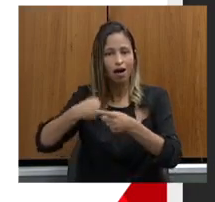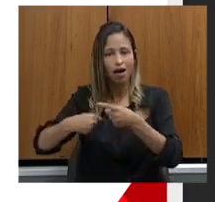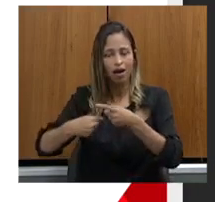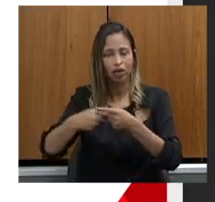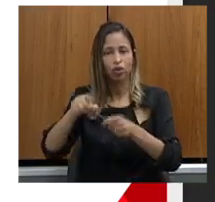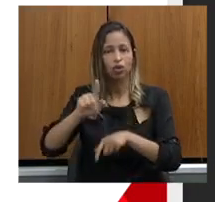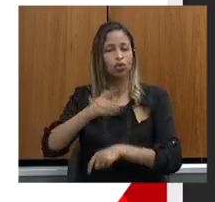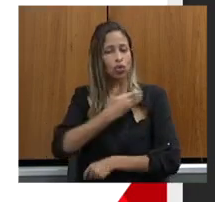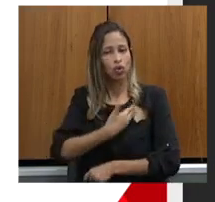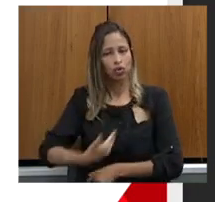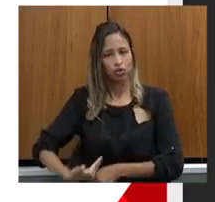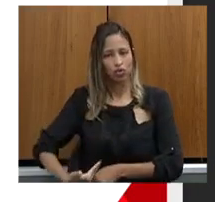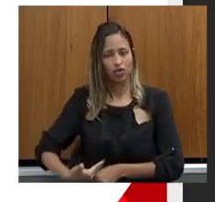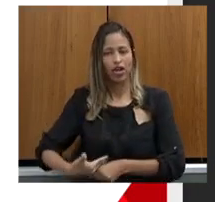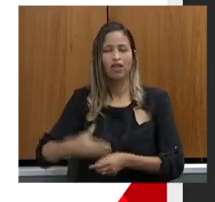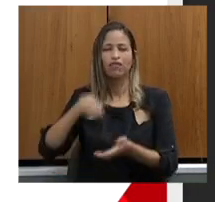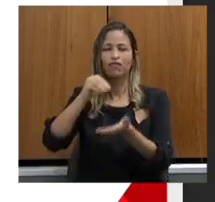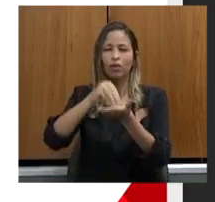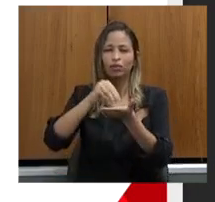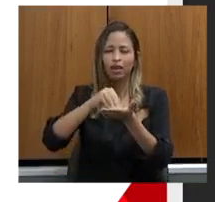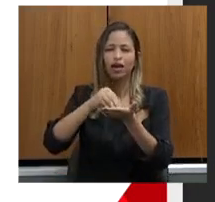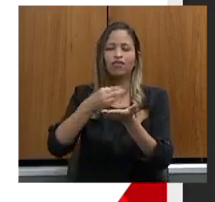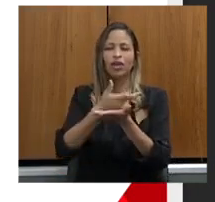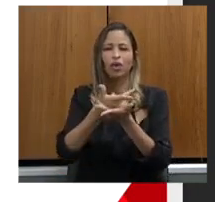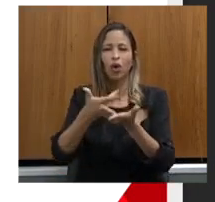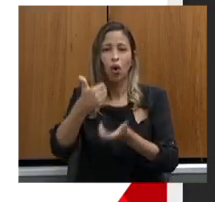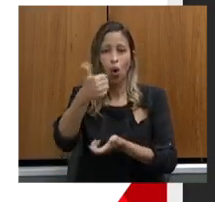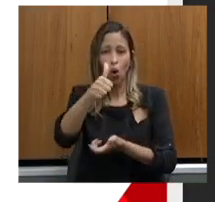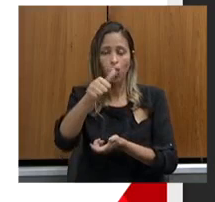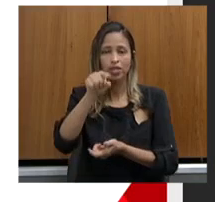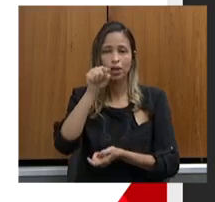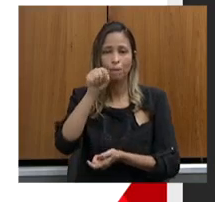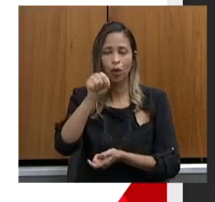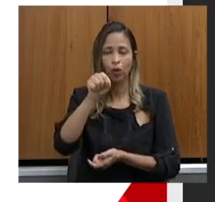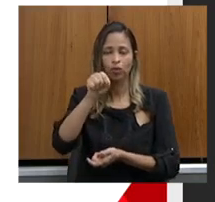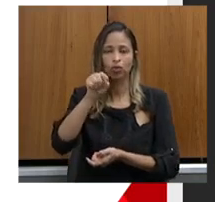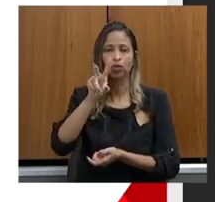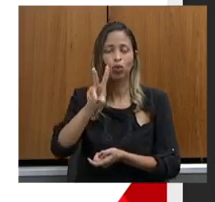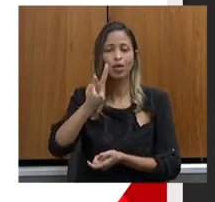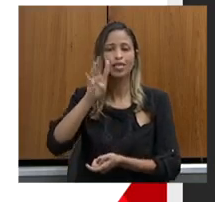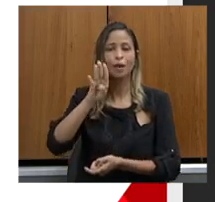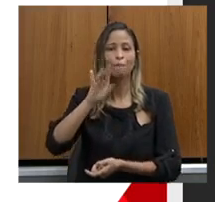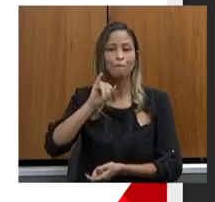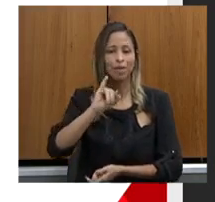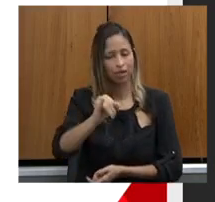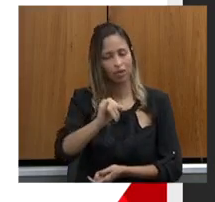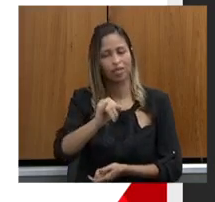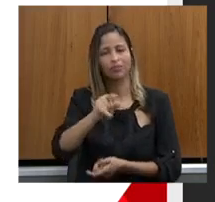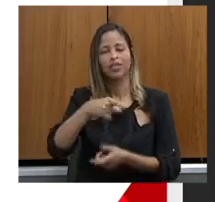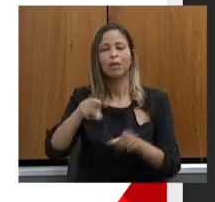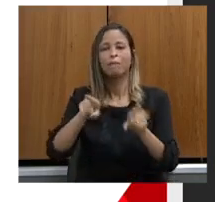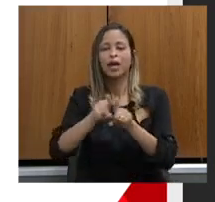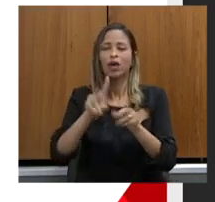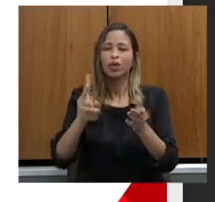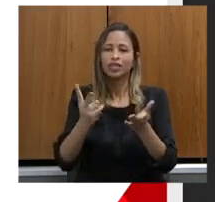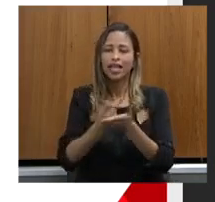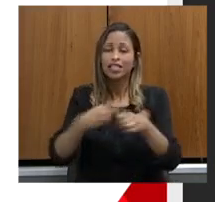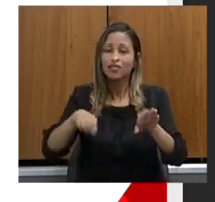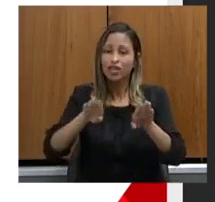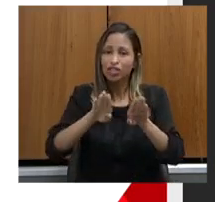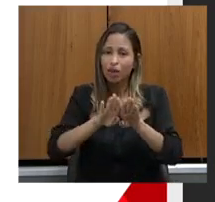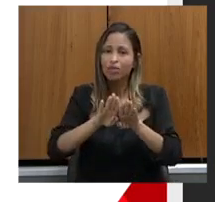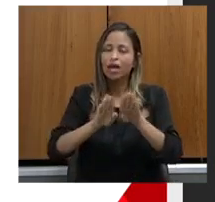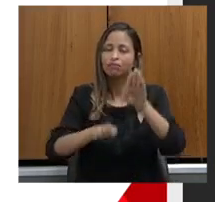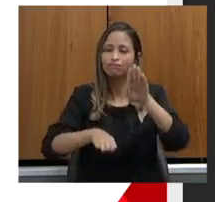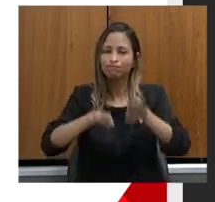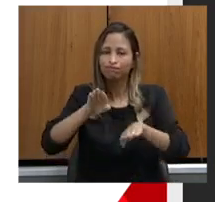início do governo o déficit apurado foi da ordem de 11.2 bilhões no último ano fechamos com equilíbrio algo que não